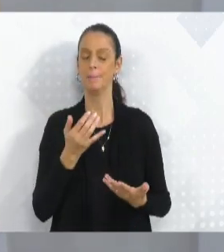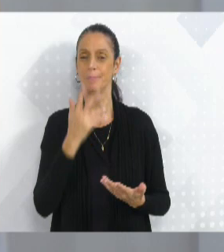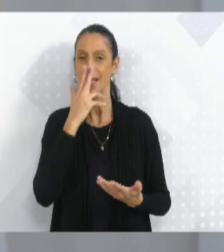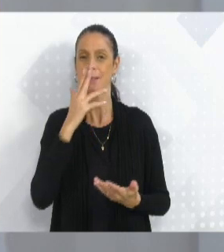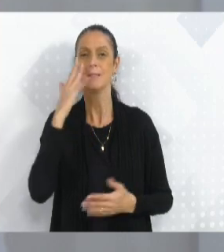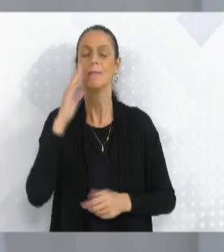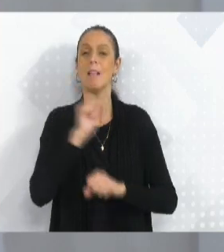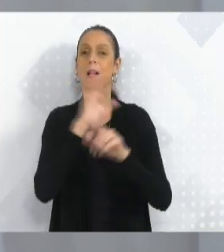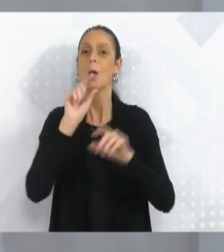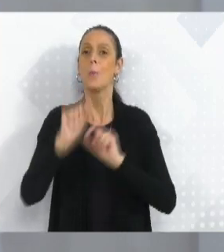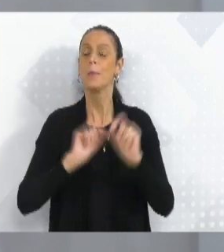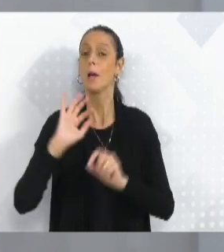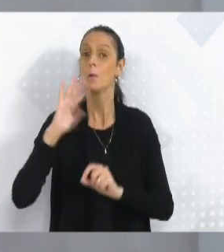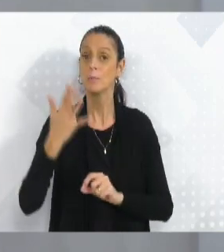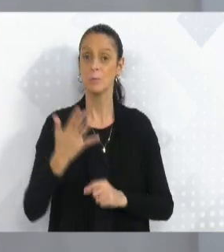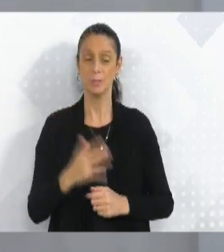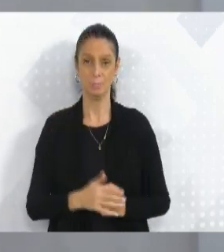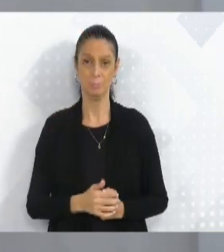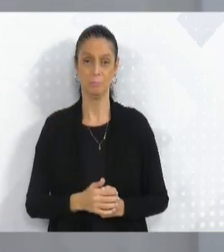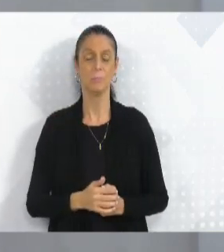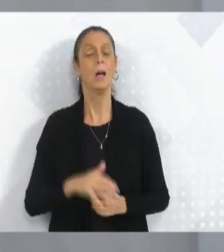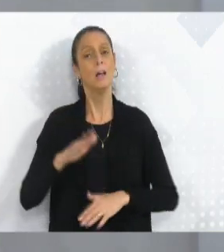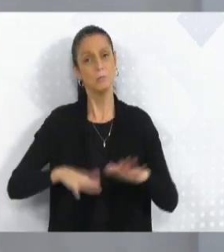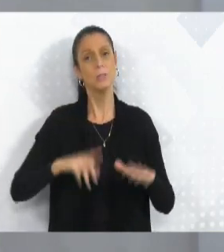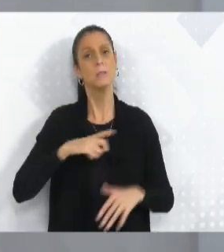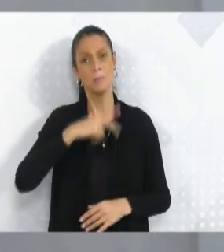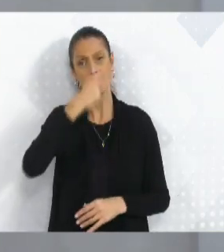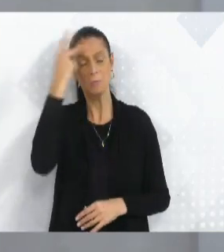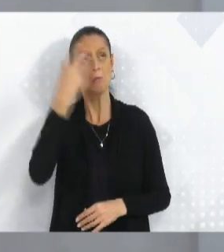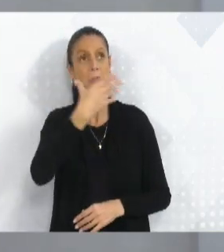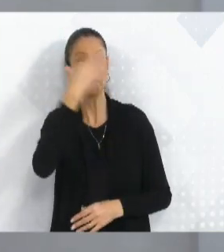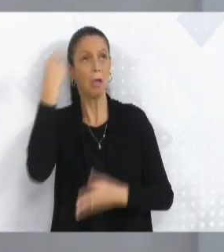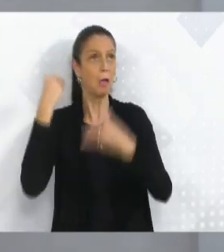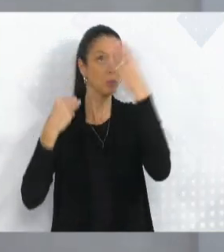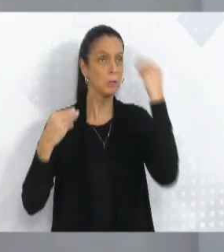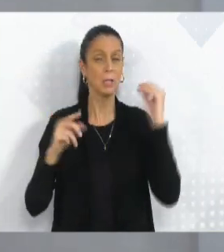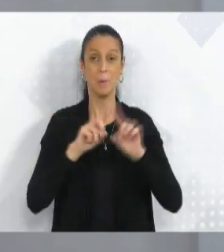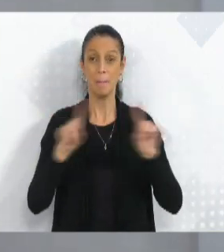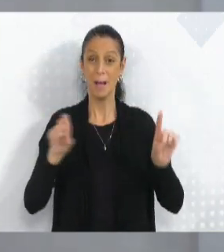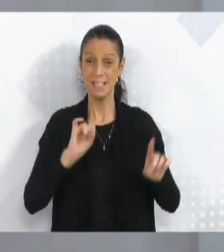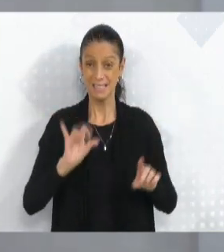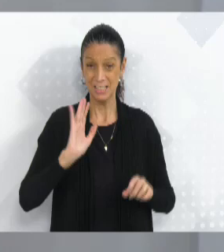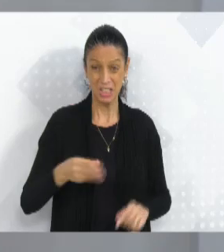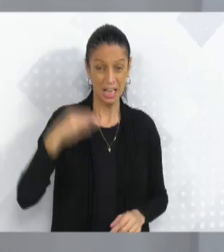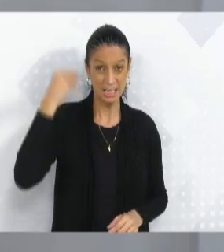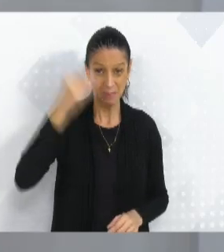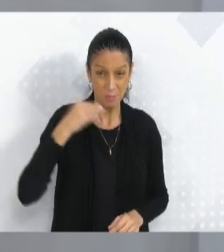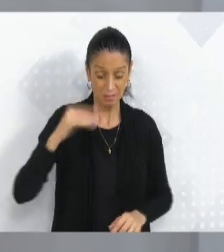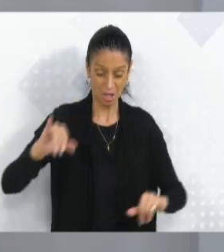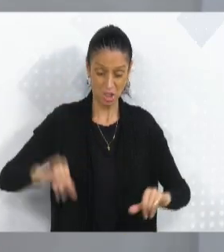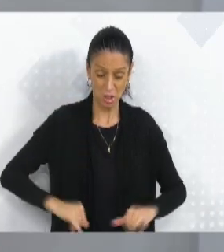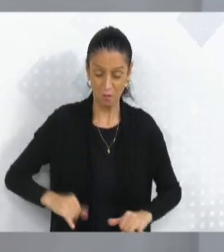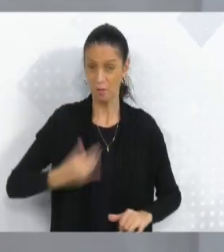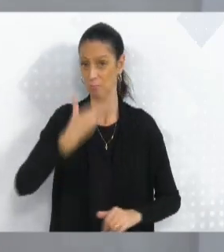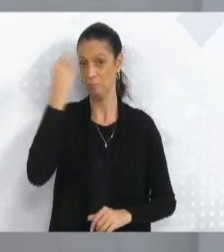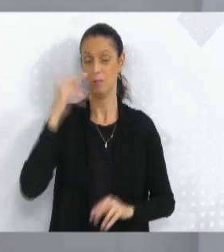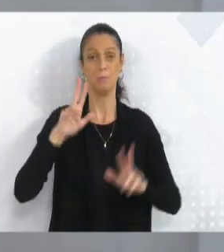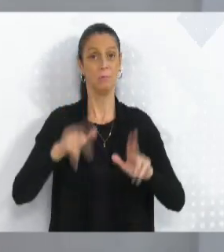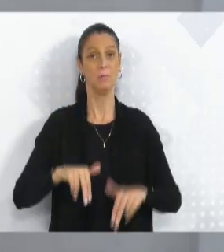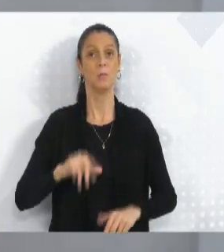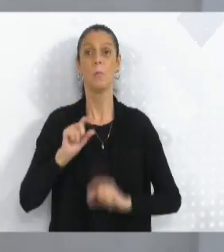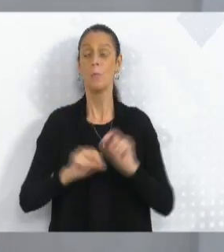as pessoas até podem ter memória curta mas o que já sentiu no lombo Não esquece nunca o que já passou